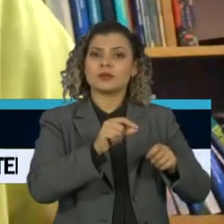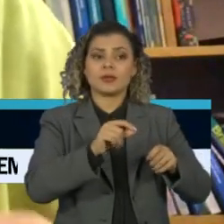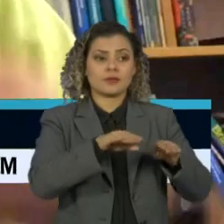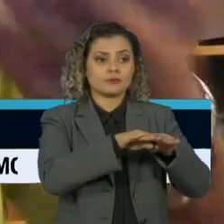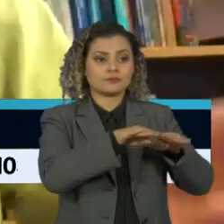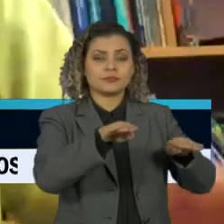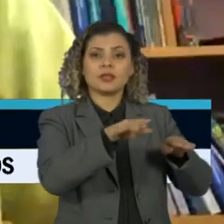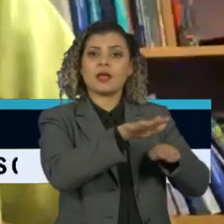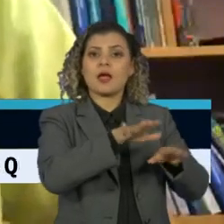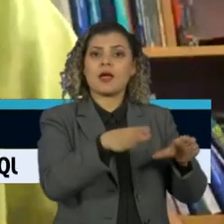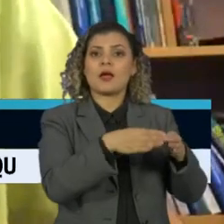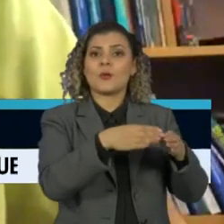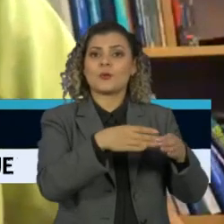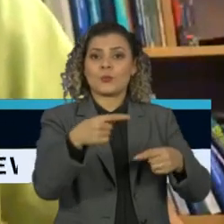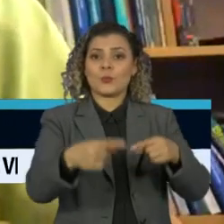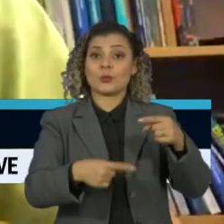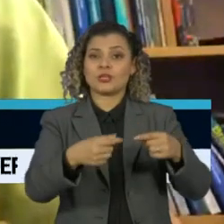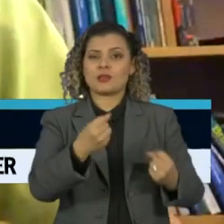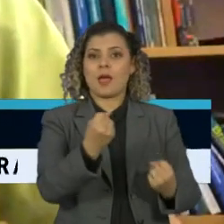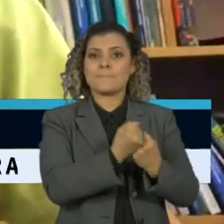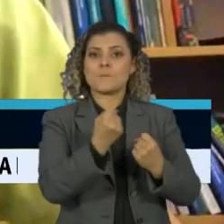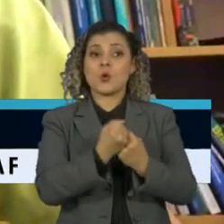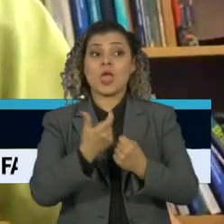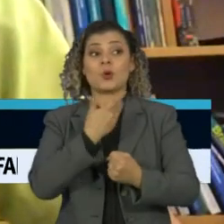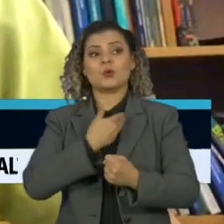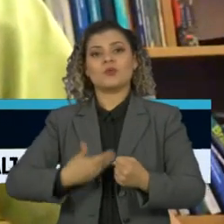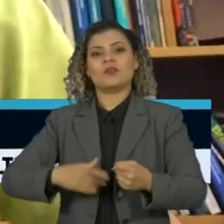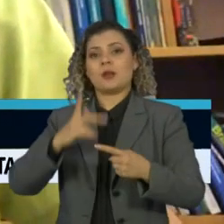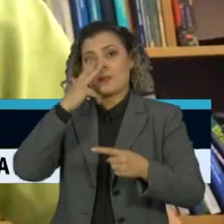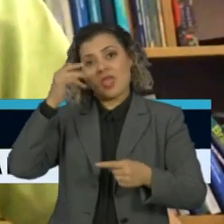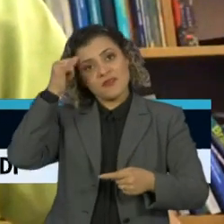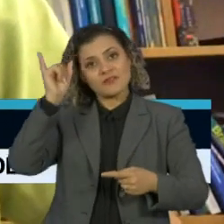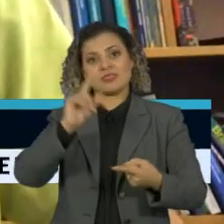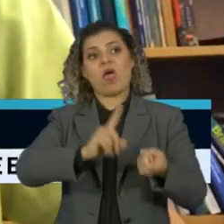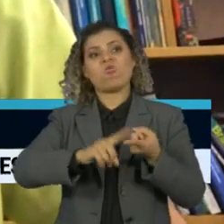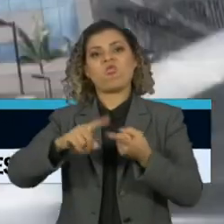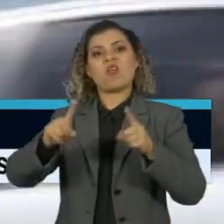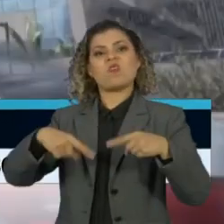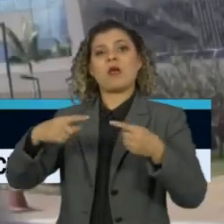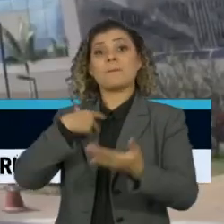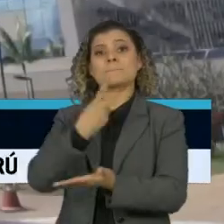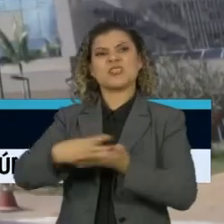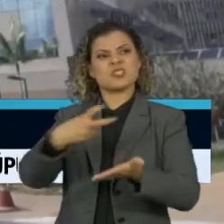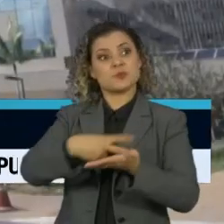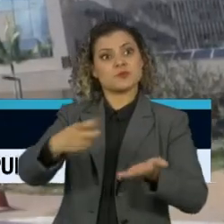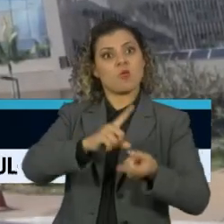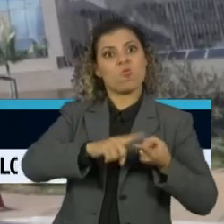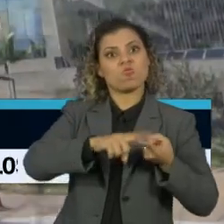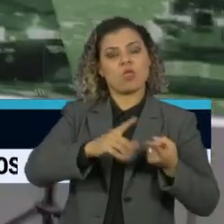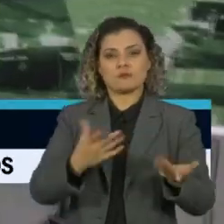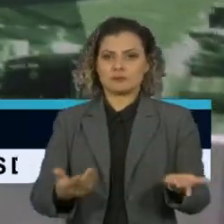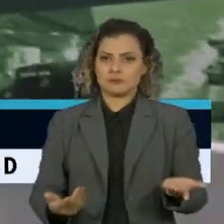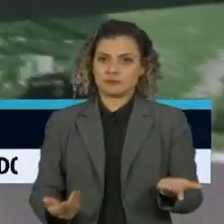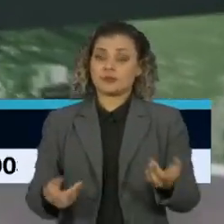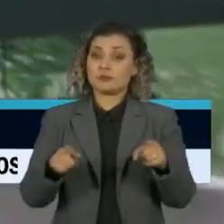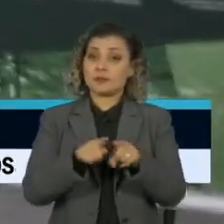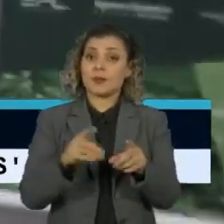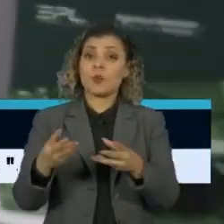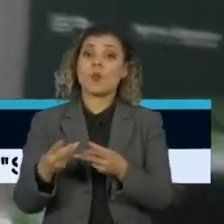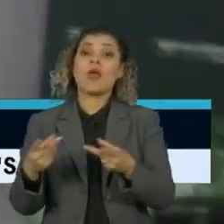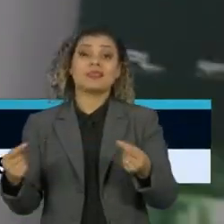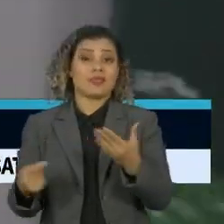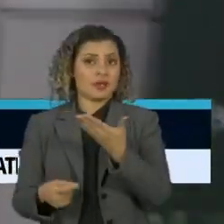base parlamentar que te permita governar sem ser ameaçado pela possibilidade de impeachment. Outra questão que se coloca é a